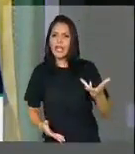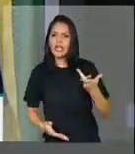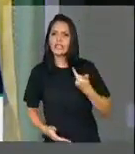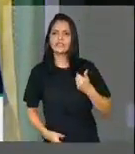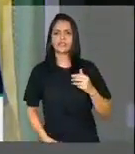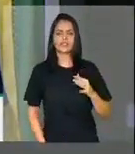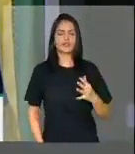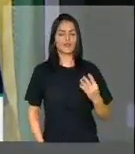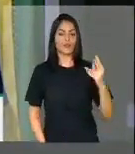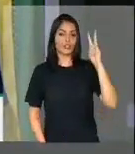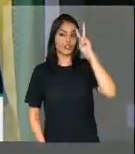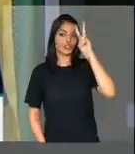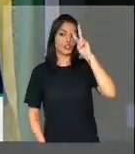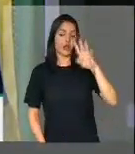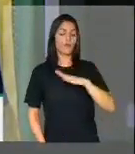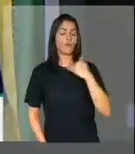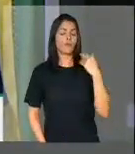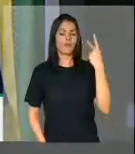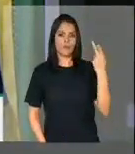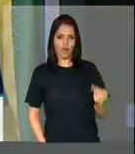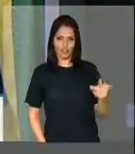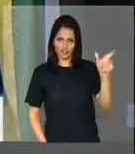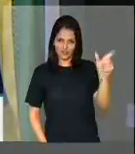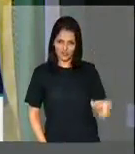obituário sobre ele na The Economist